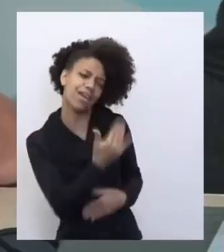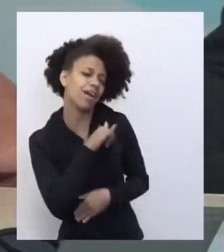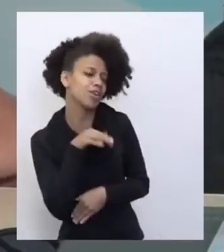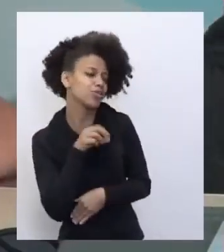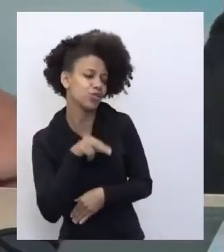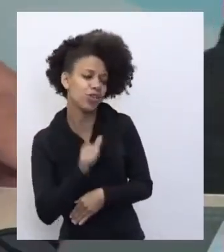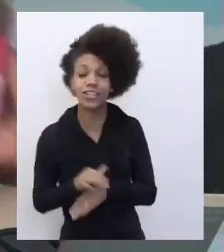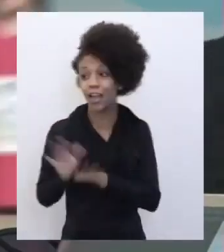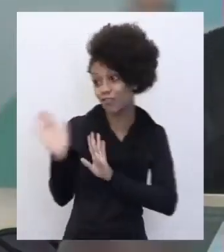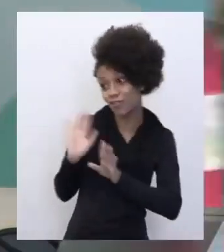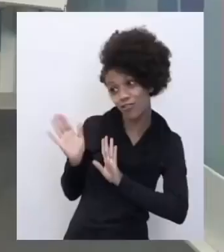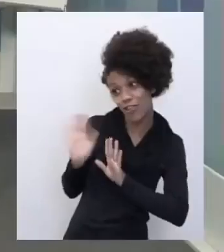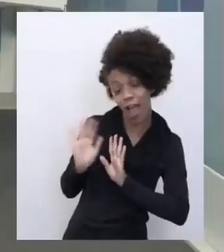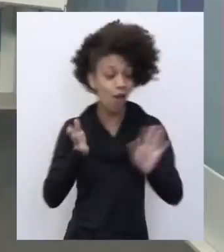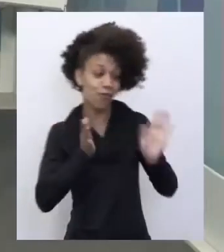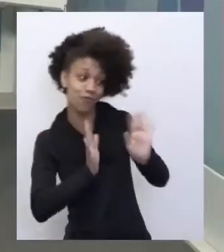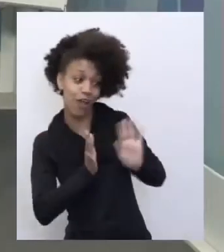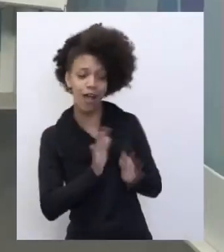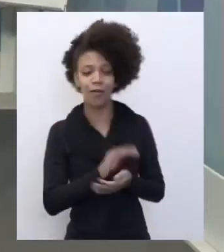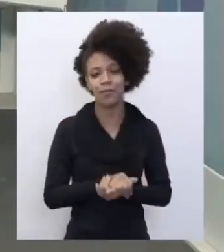Tchau, Mônica. Até. Tchau, até.